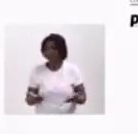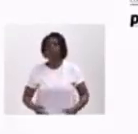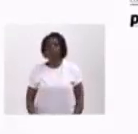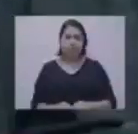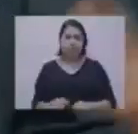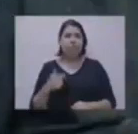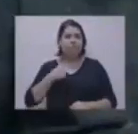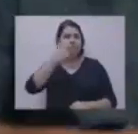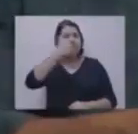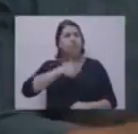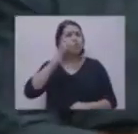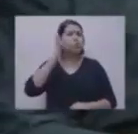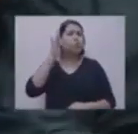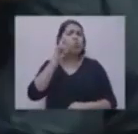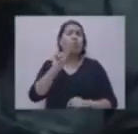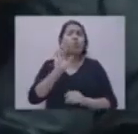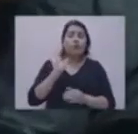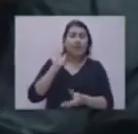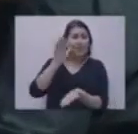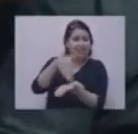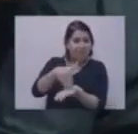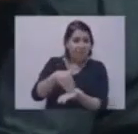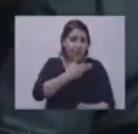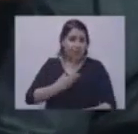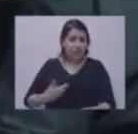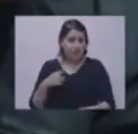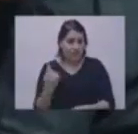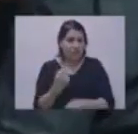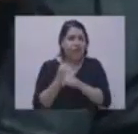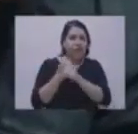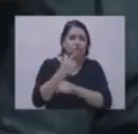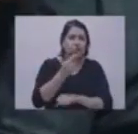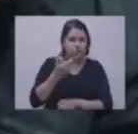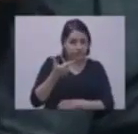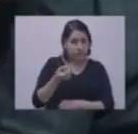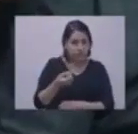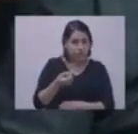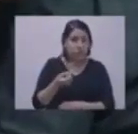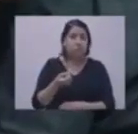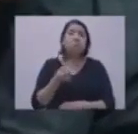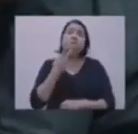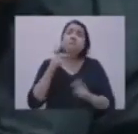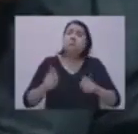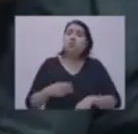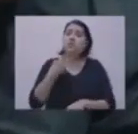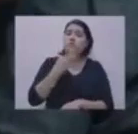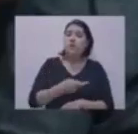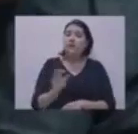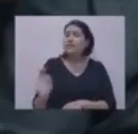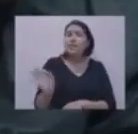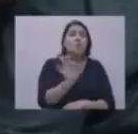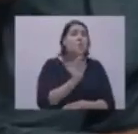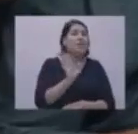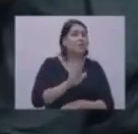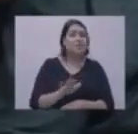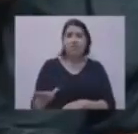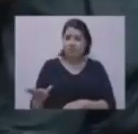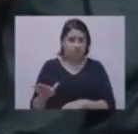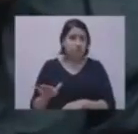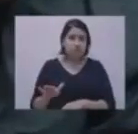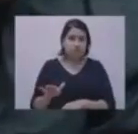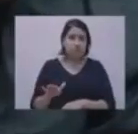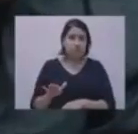não está funcionando. Eu tenho o sonho de que, no fim do nosso governo, em 2020, a gente possa dizer que não tem